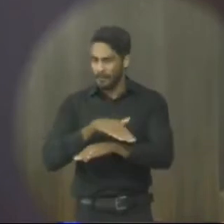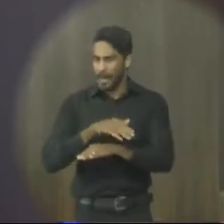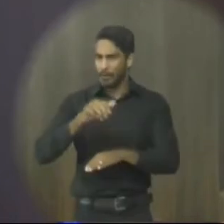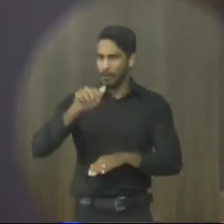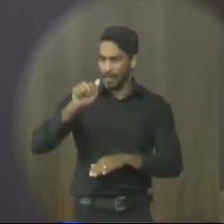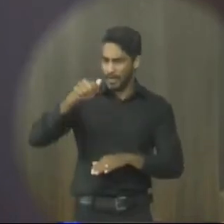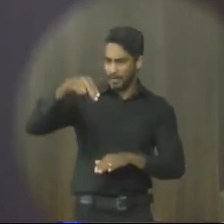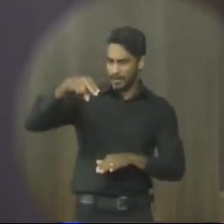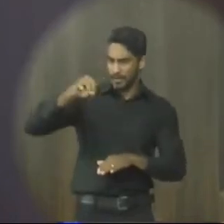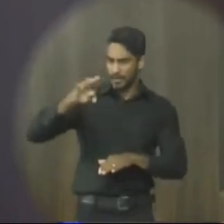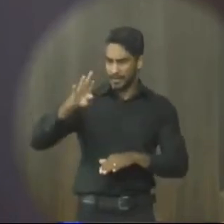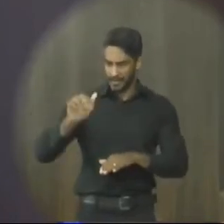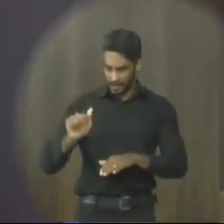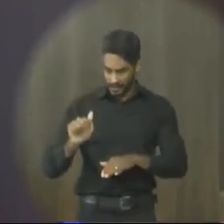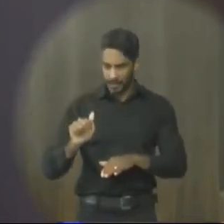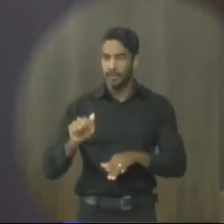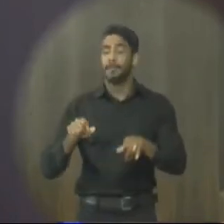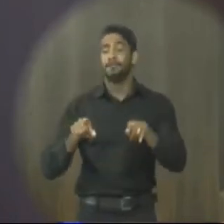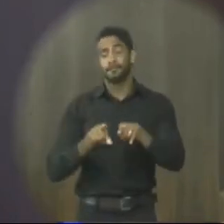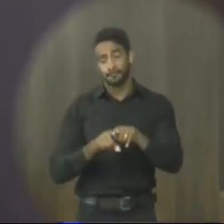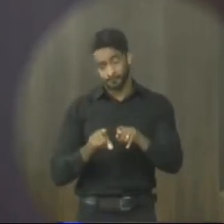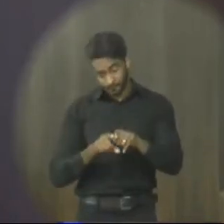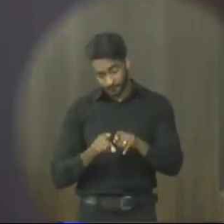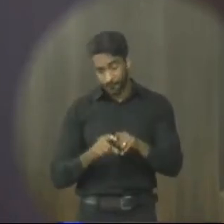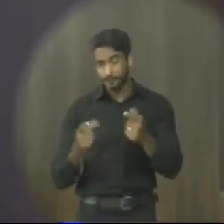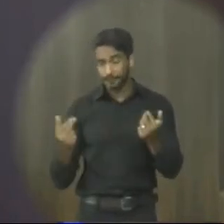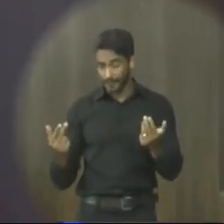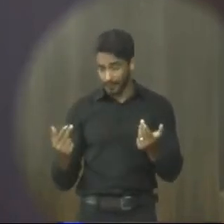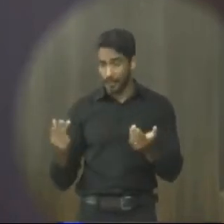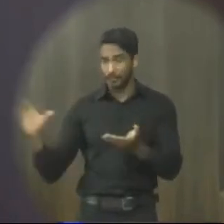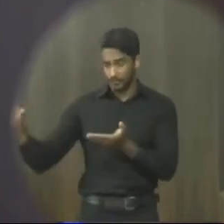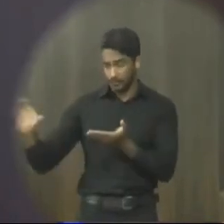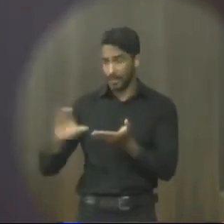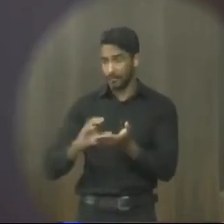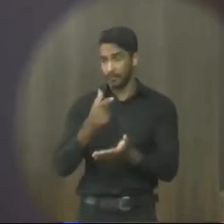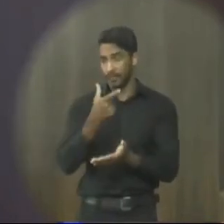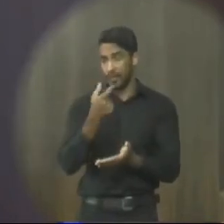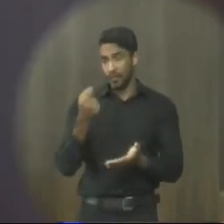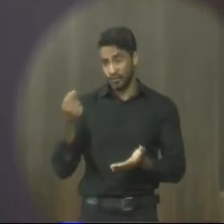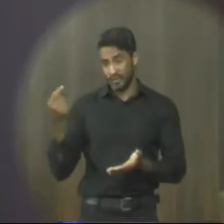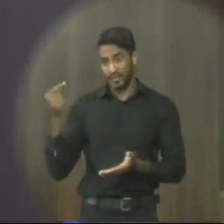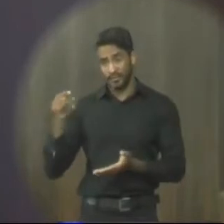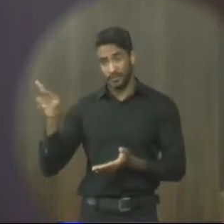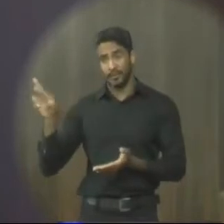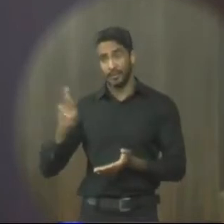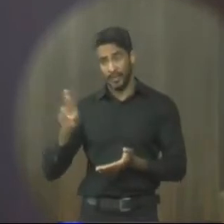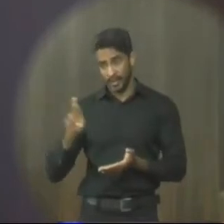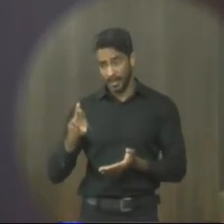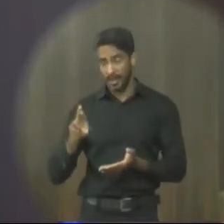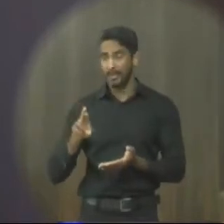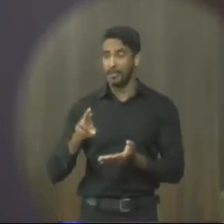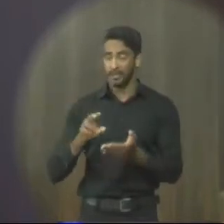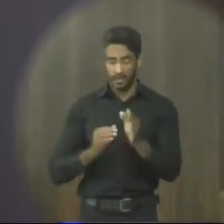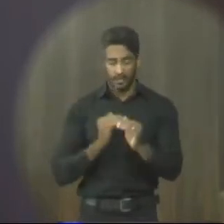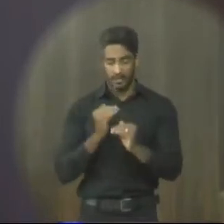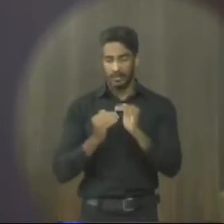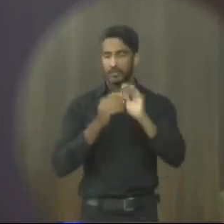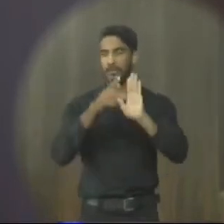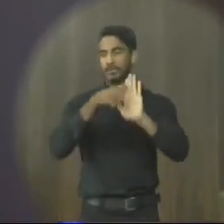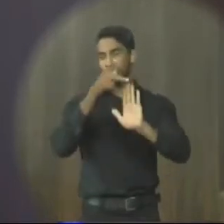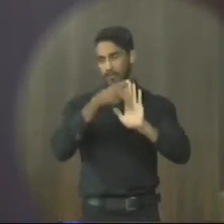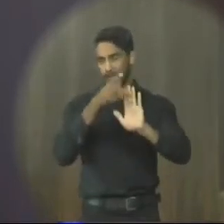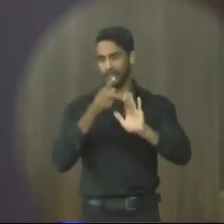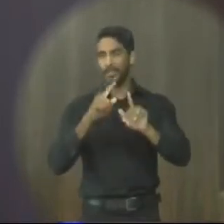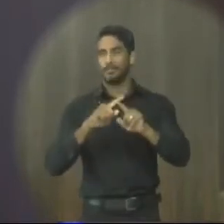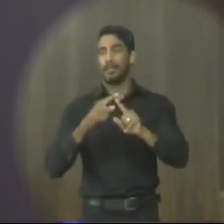mesma forma, nós recebemos um recurso de R$200 mil e desenvolvemos o projeto, e o projeto, infelizmente,